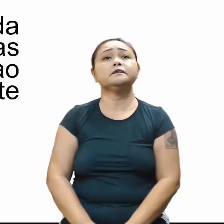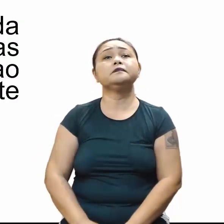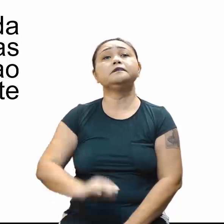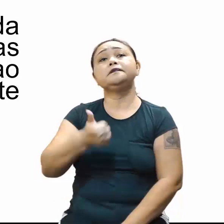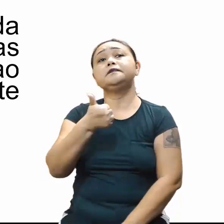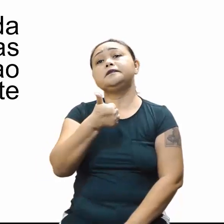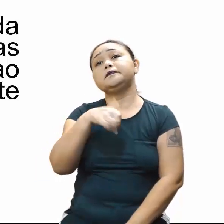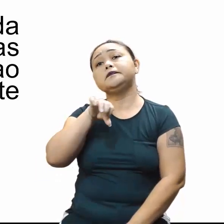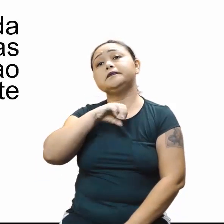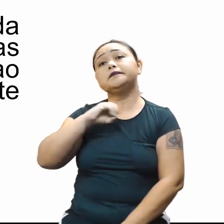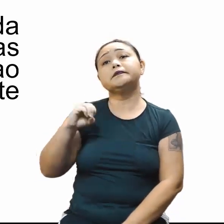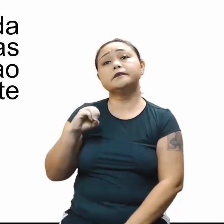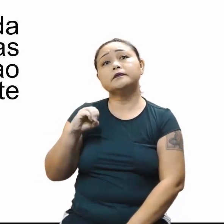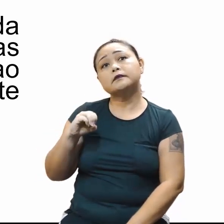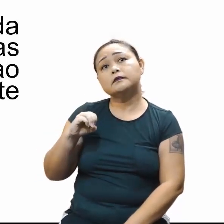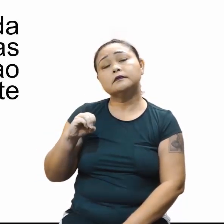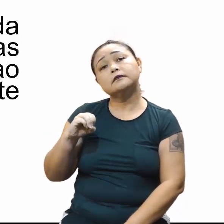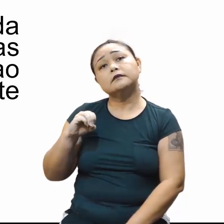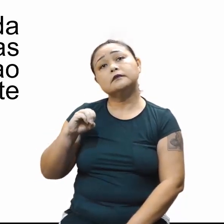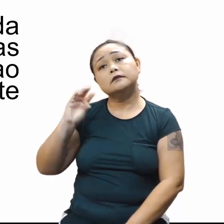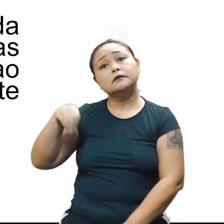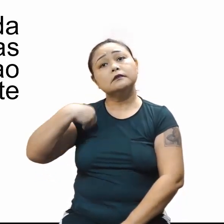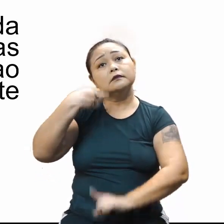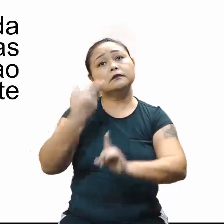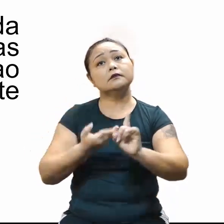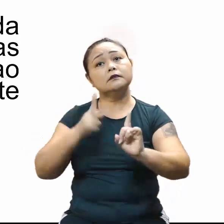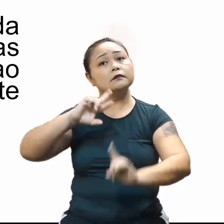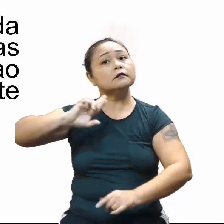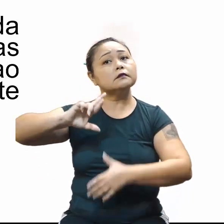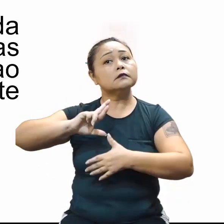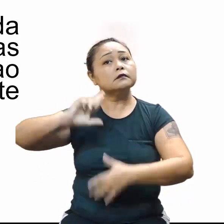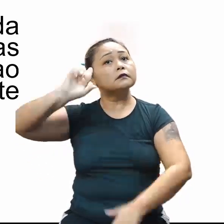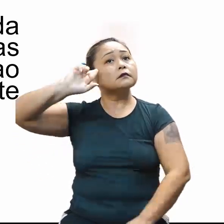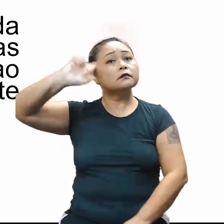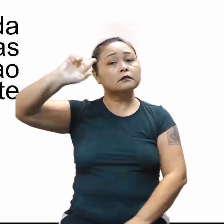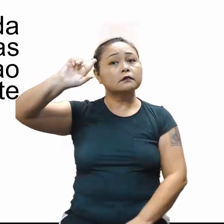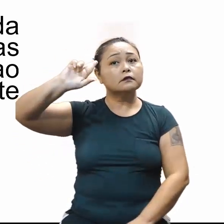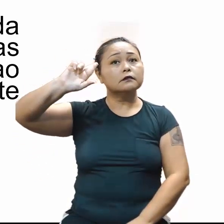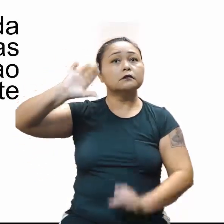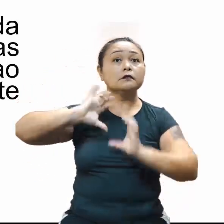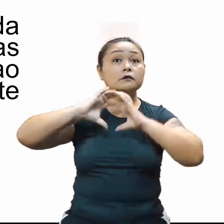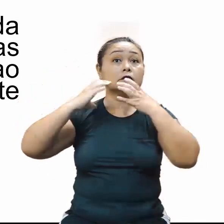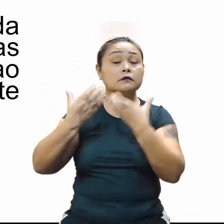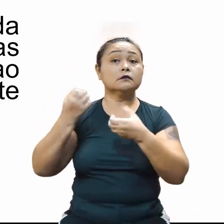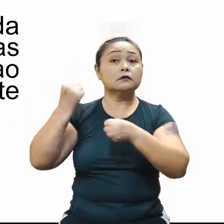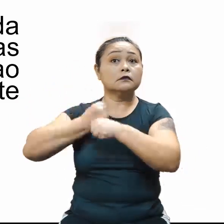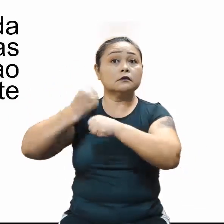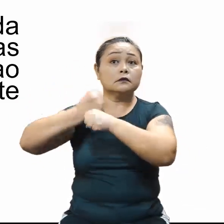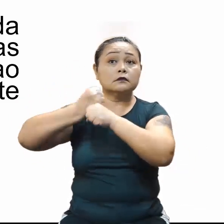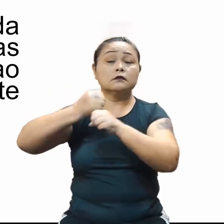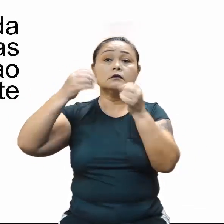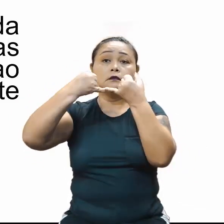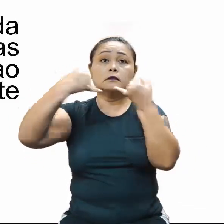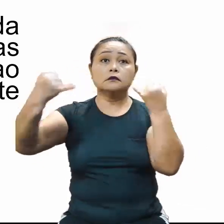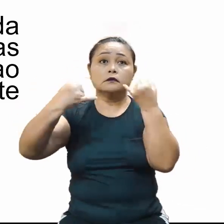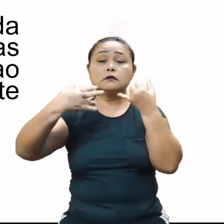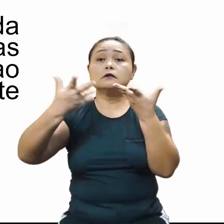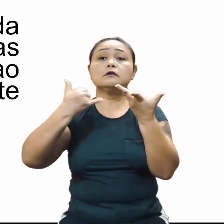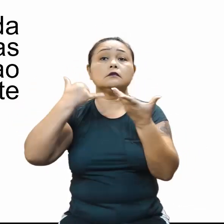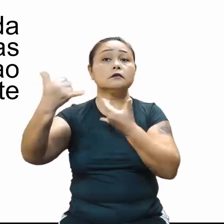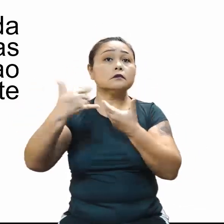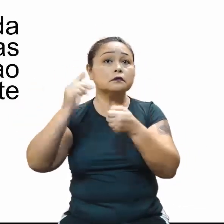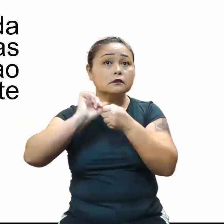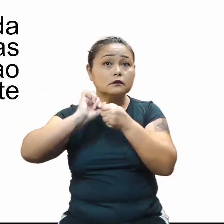Em 1900, ele é nomeado como chefe da missão construtora da linha telegráfica do estado do